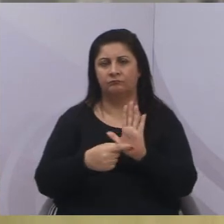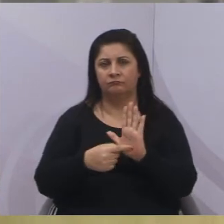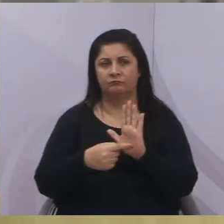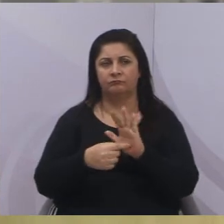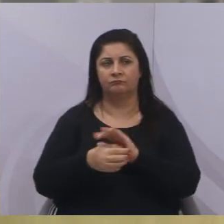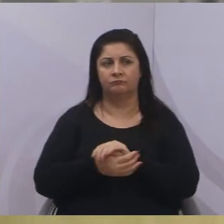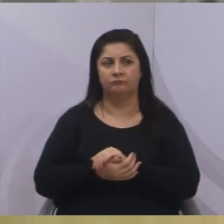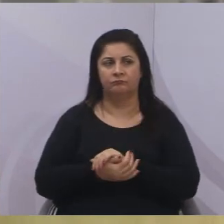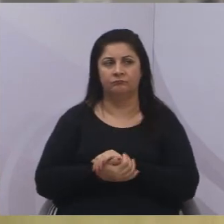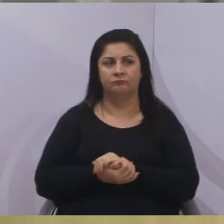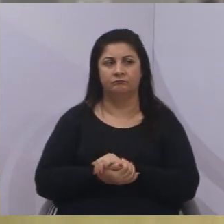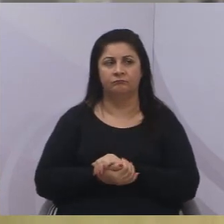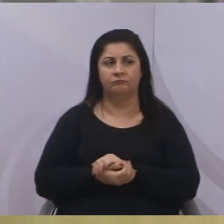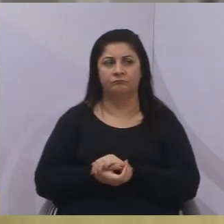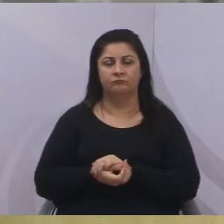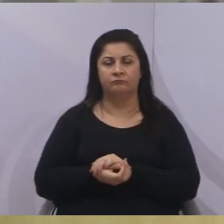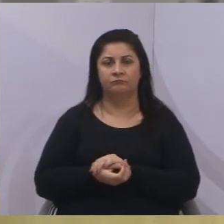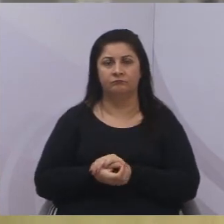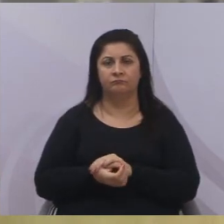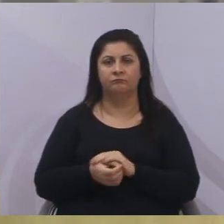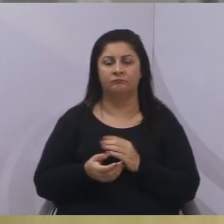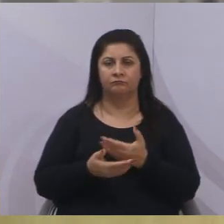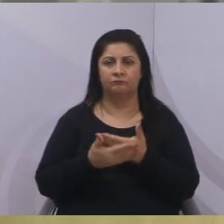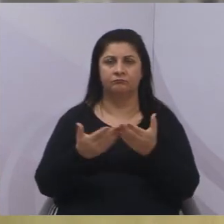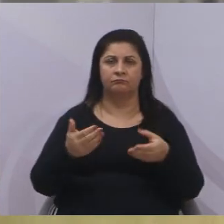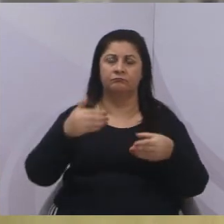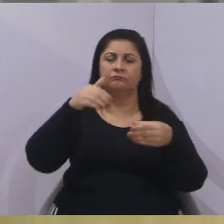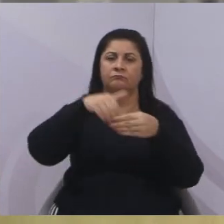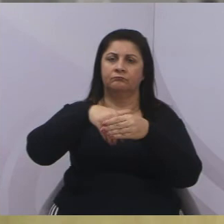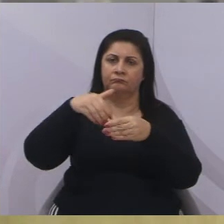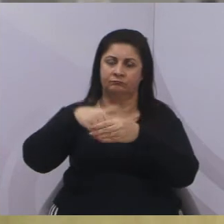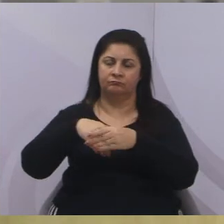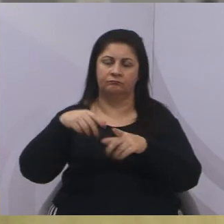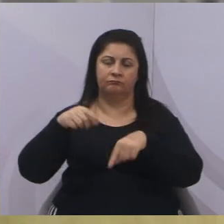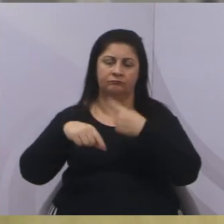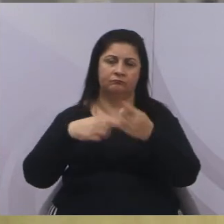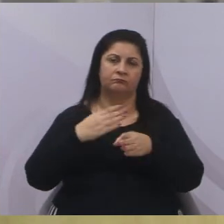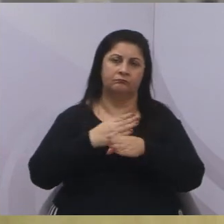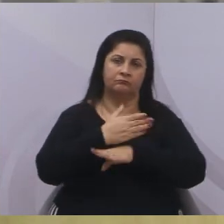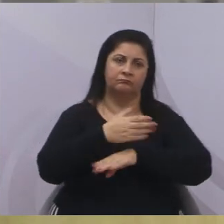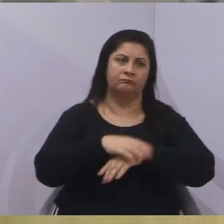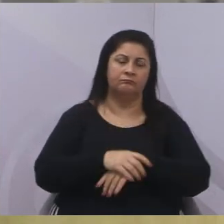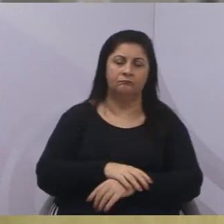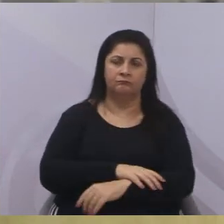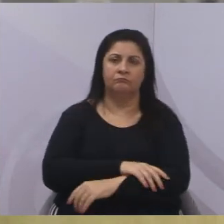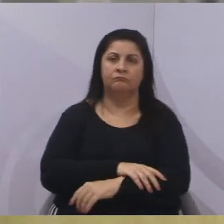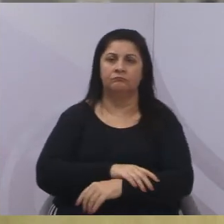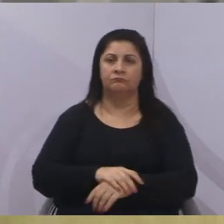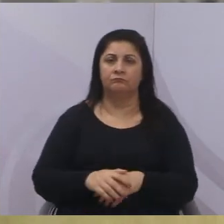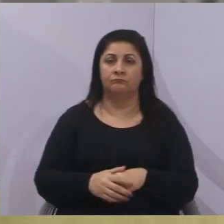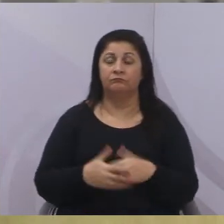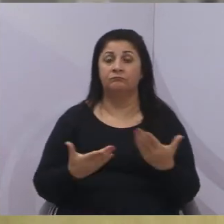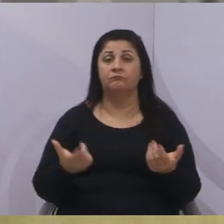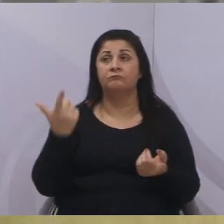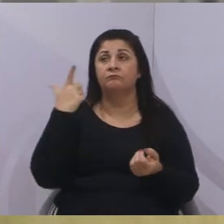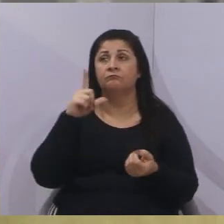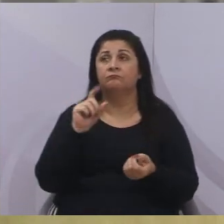essa casa, né, para aprovação, para discussão, para viabilizar algo que seja